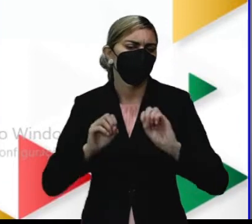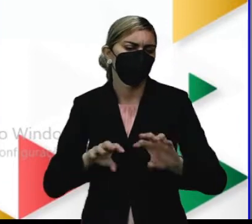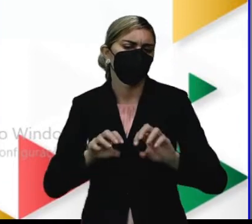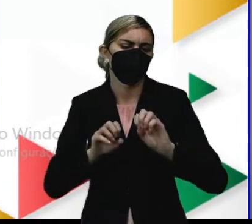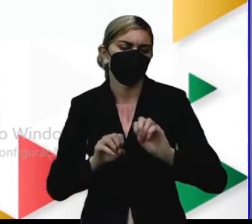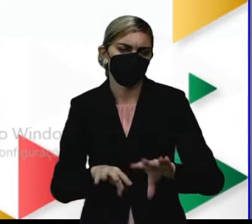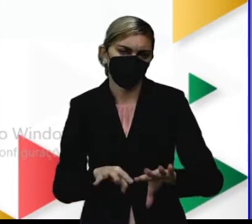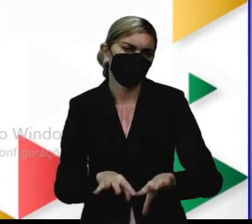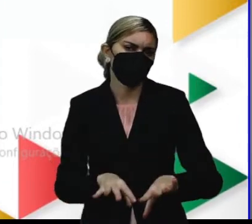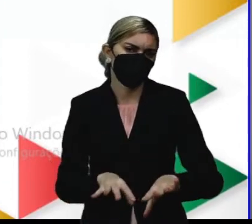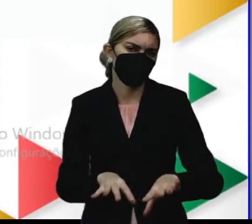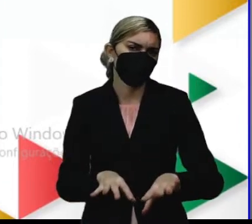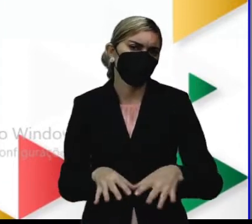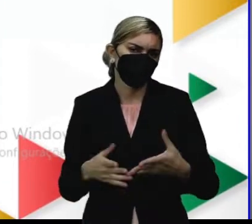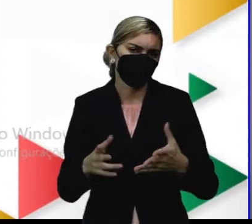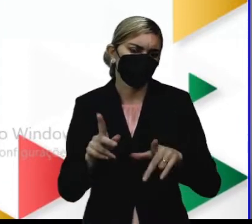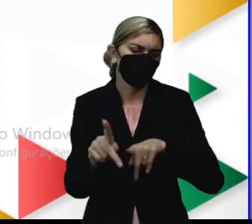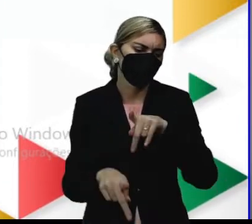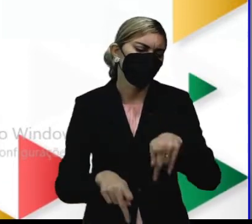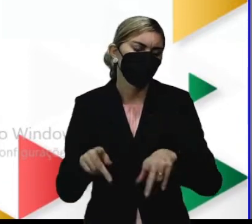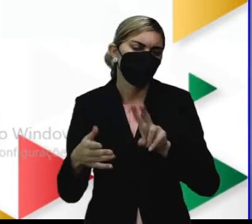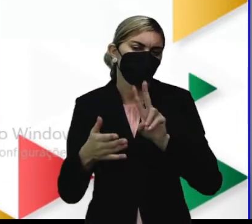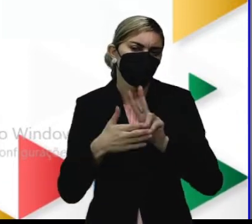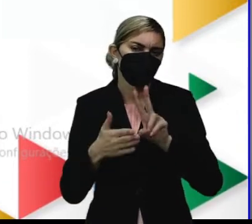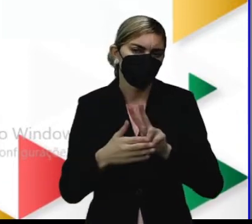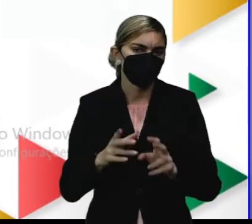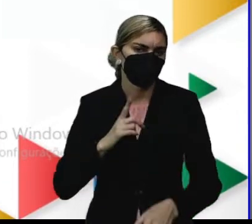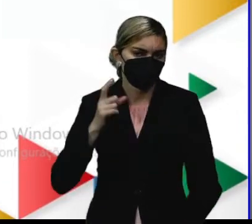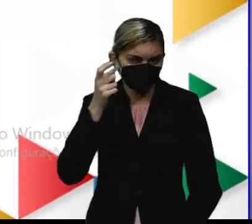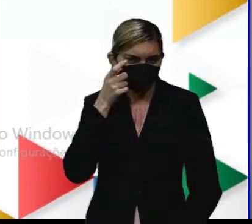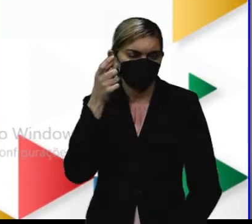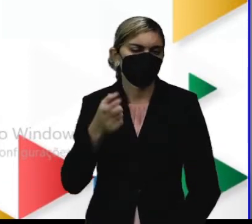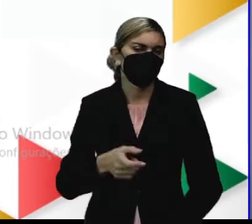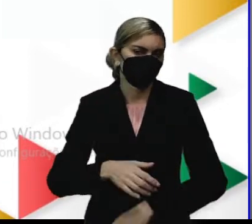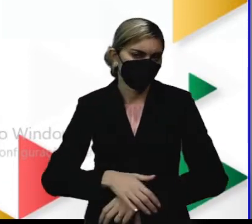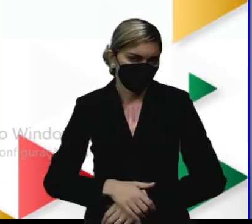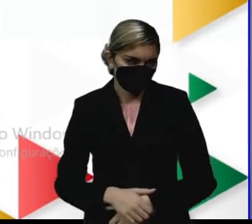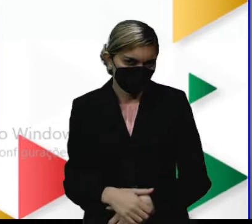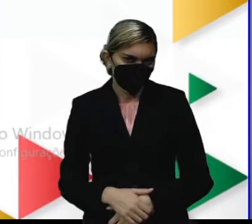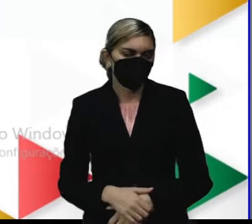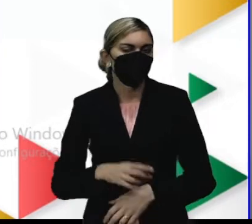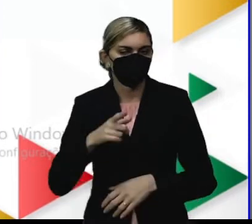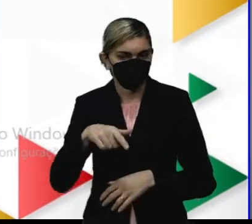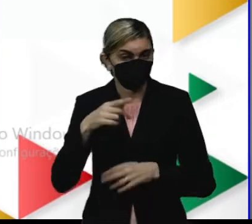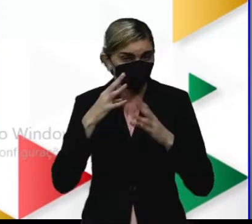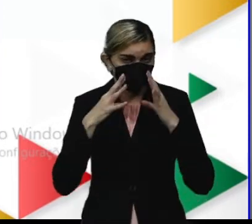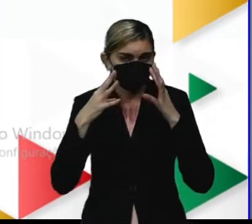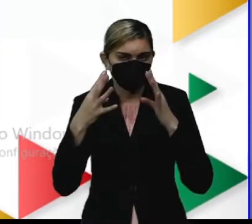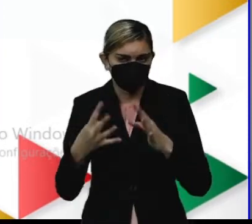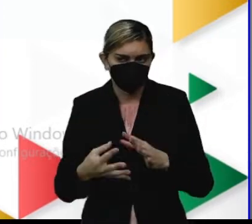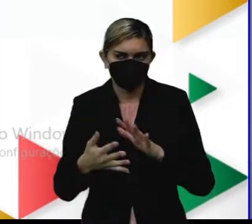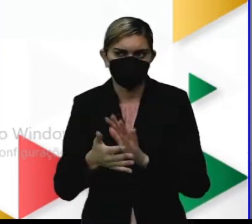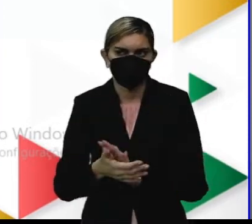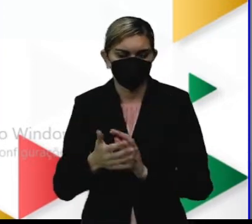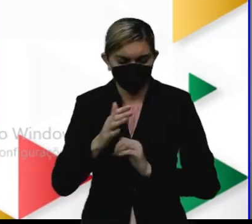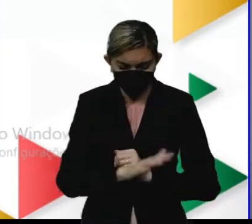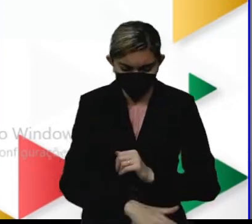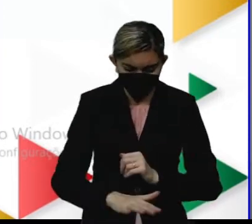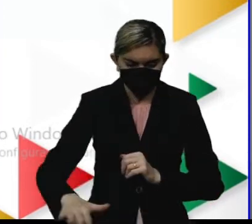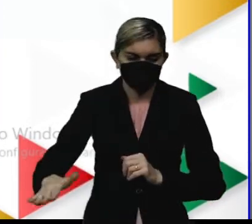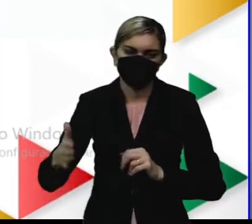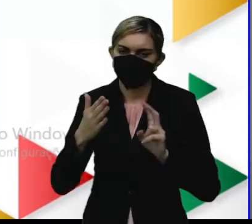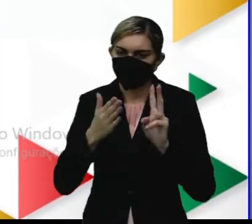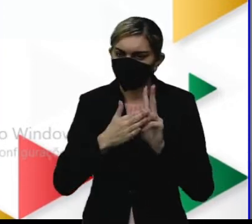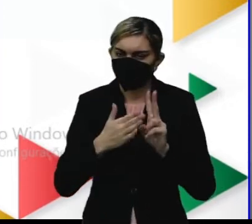educação do povo indígena? Ela é bem interessante, viu, meus cotocos de gente? Preste atenção. Os pequenos